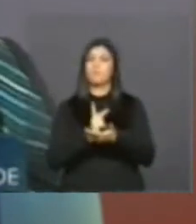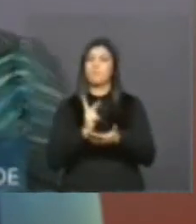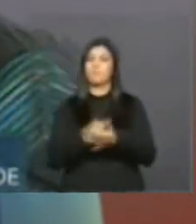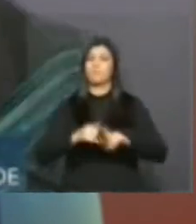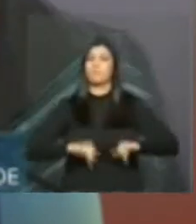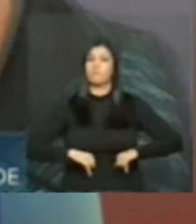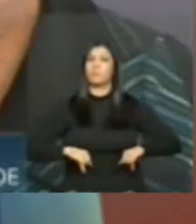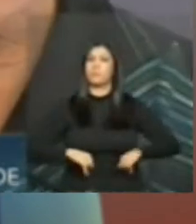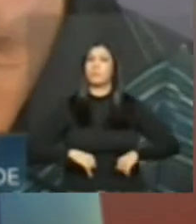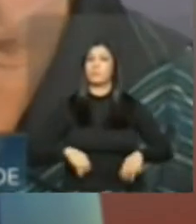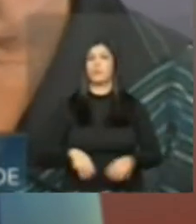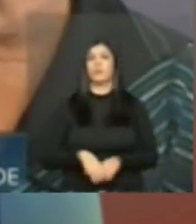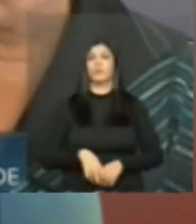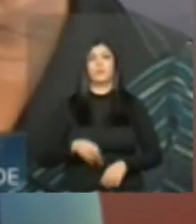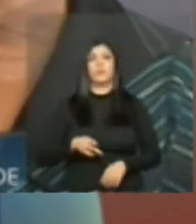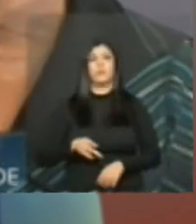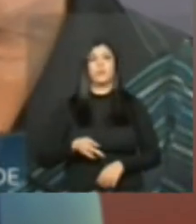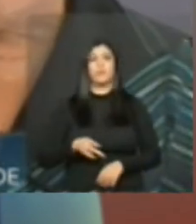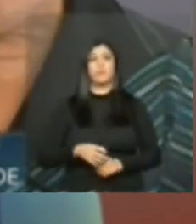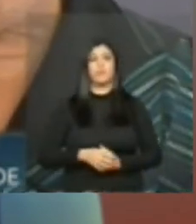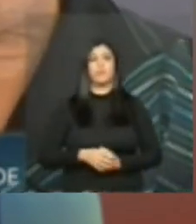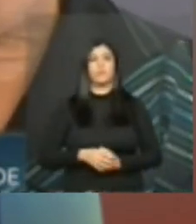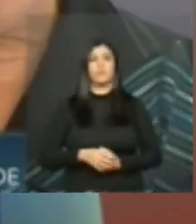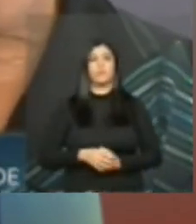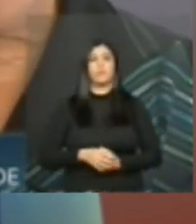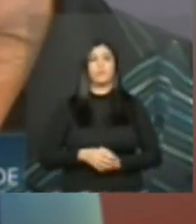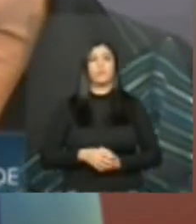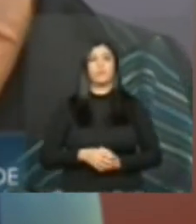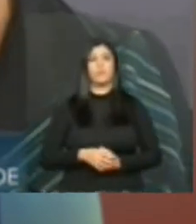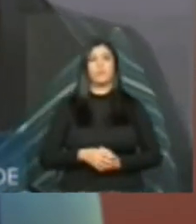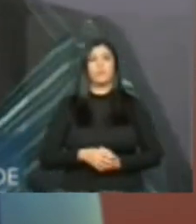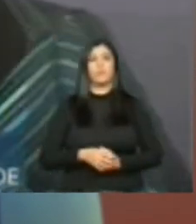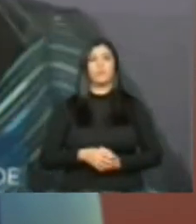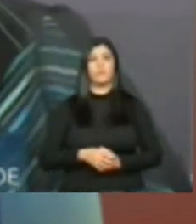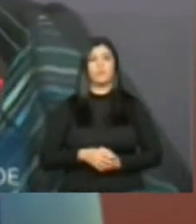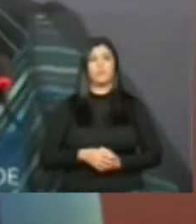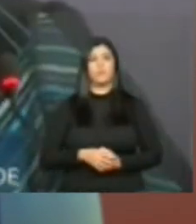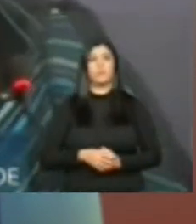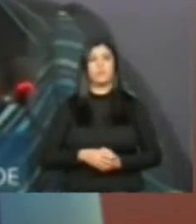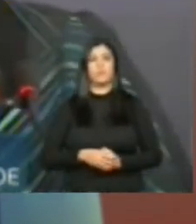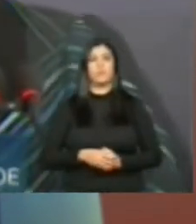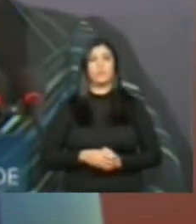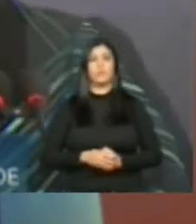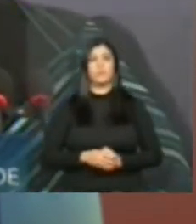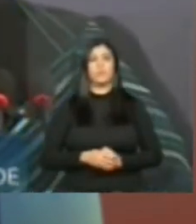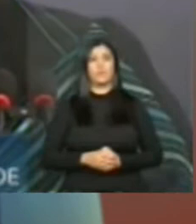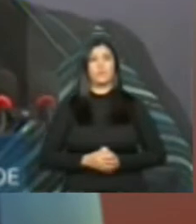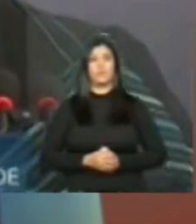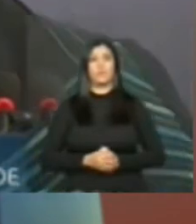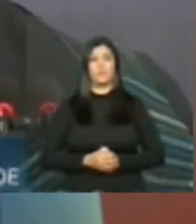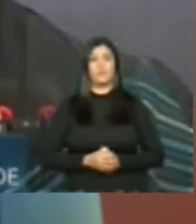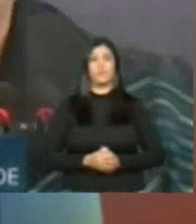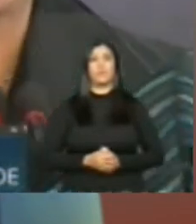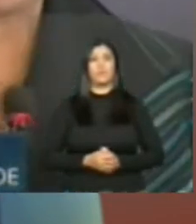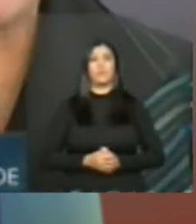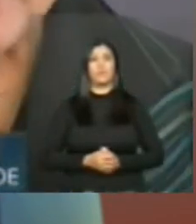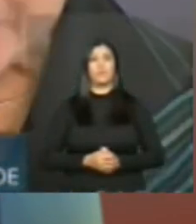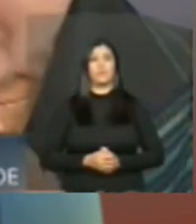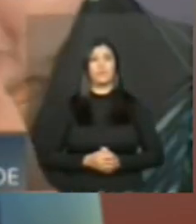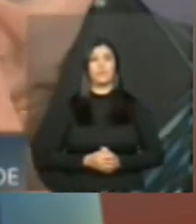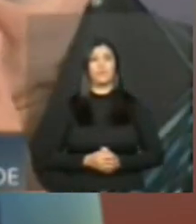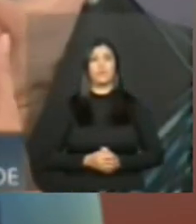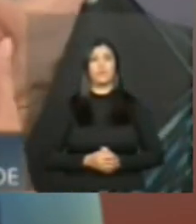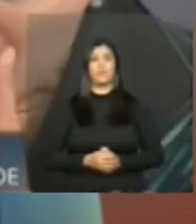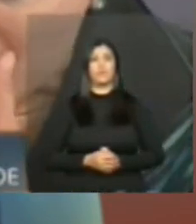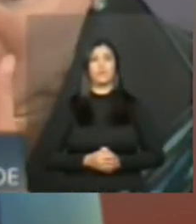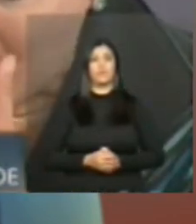1988 com foco na ditadura militar a presidente chorou ao se lembrar em discurso daqueles que morreram durante